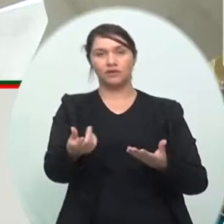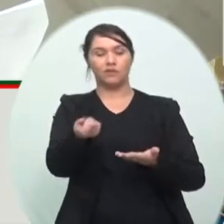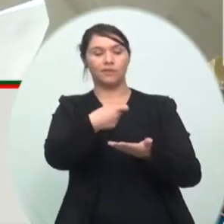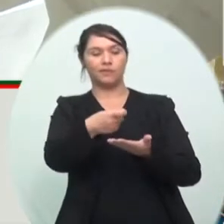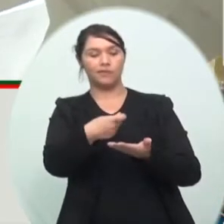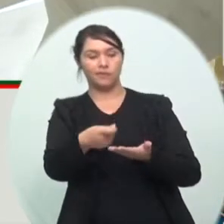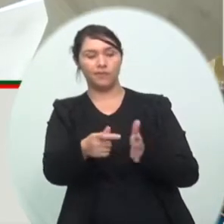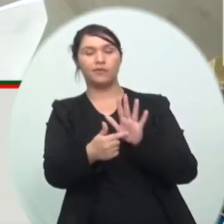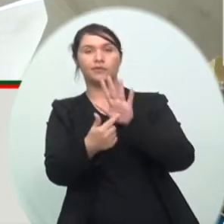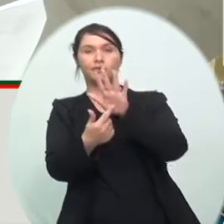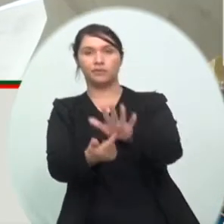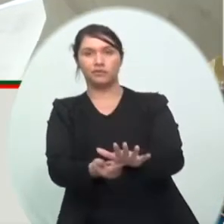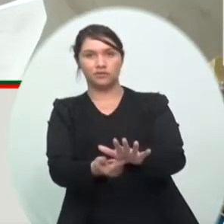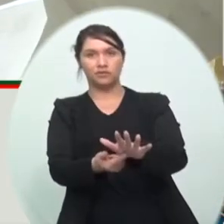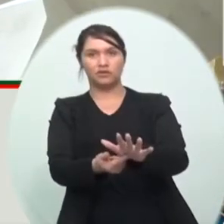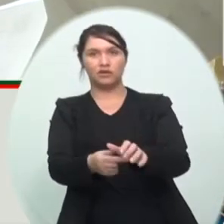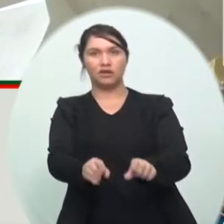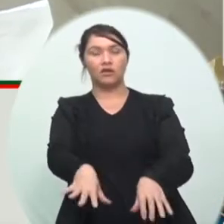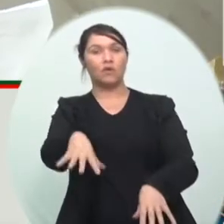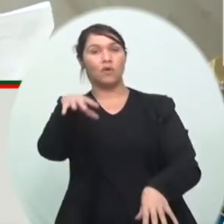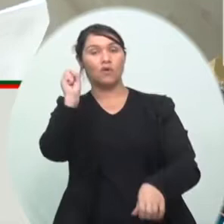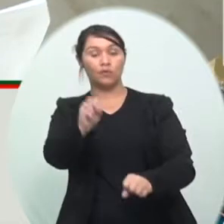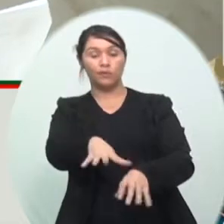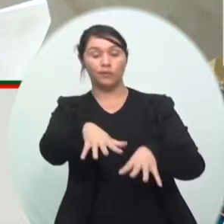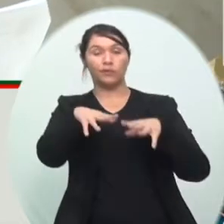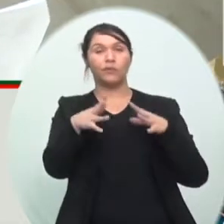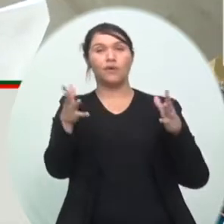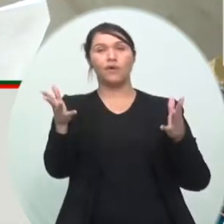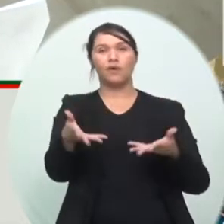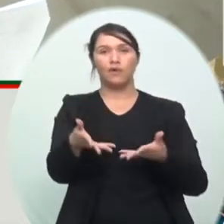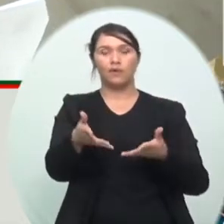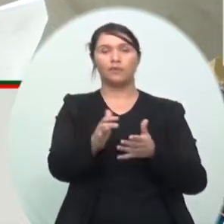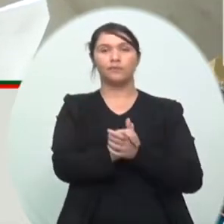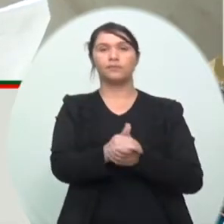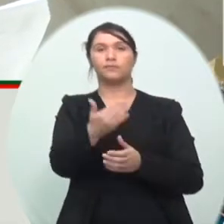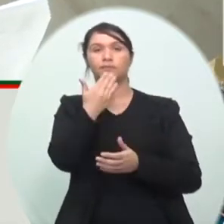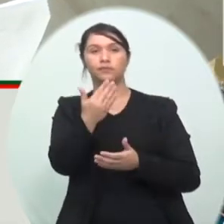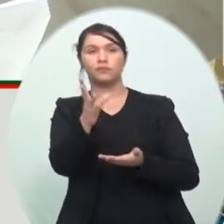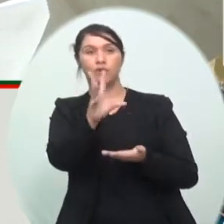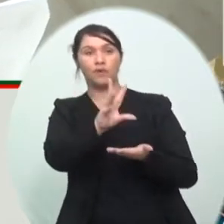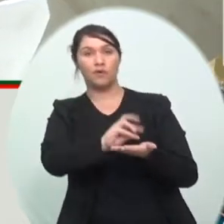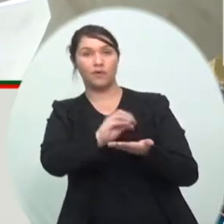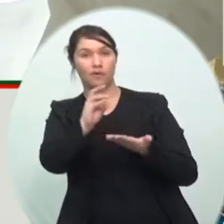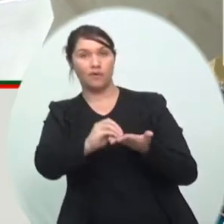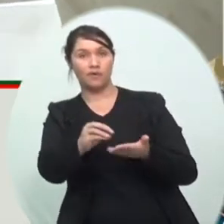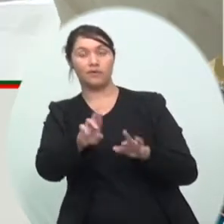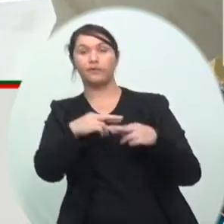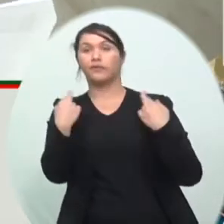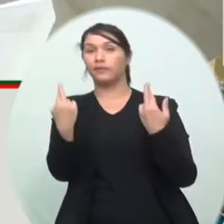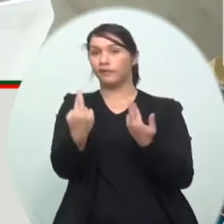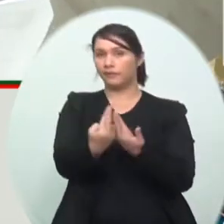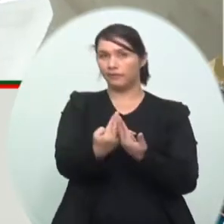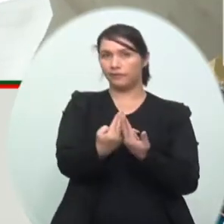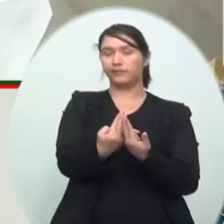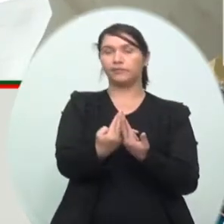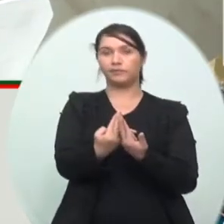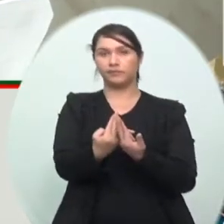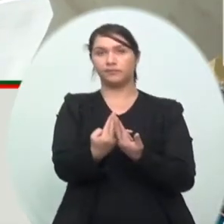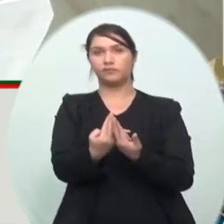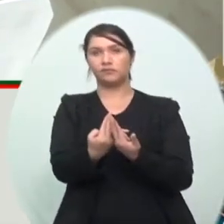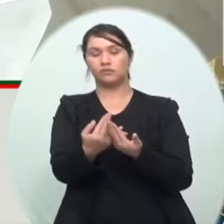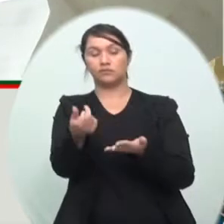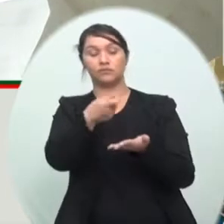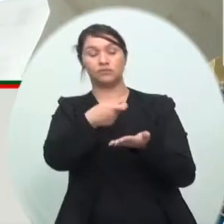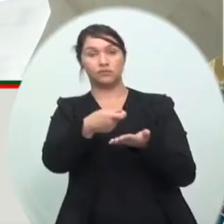plenário e atendendo às formalidades regimentais, requeremos que fique constando a ata desta sessão legislativa moção de aplauso